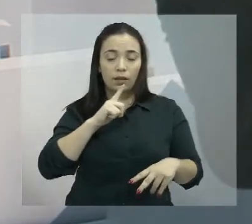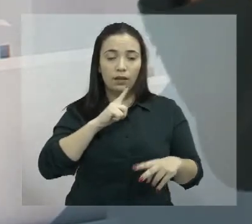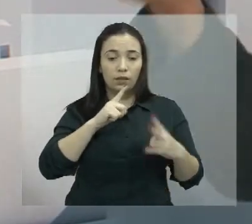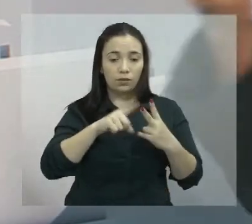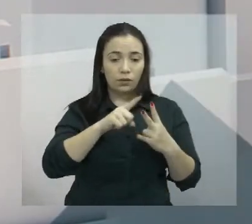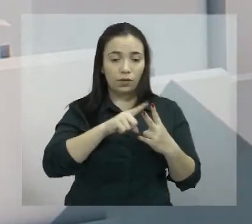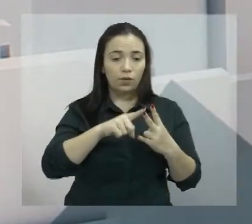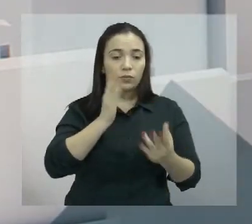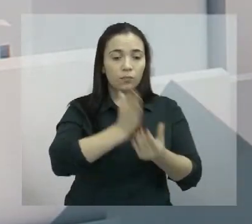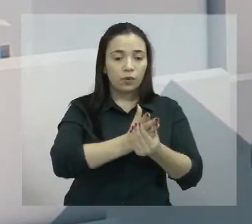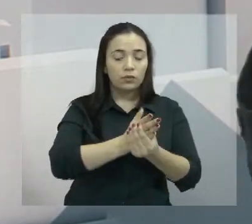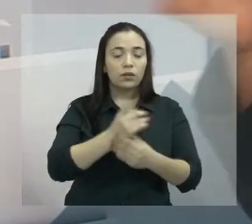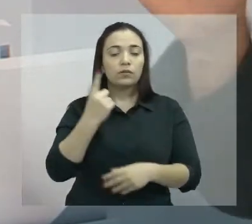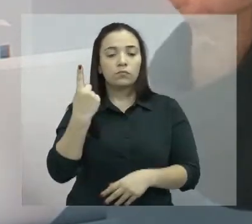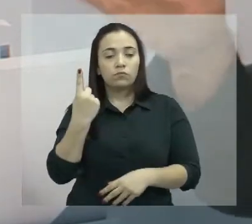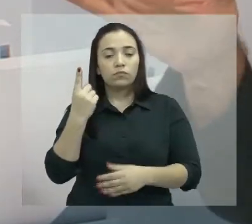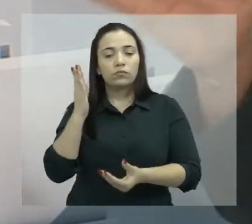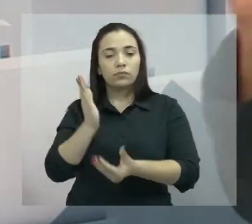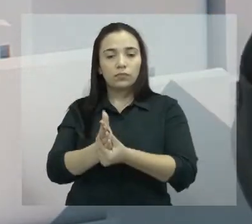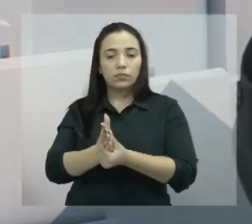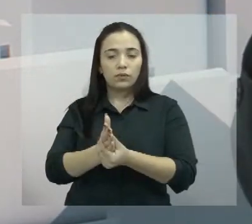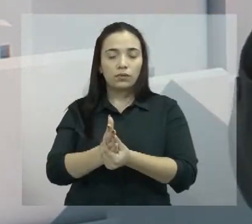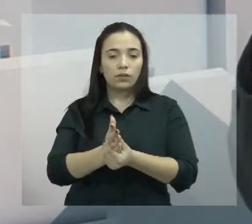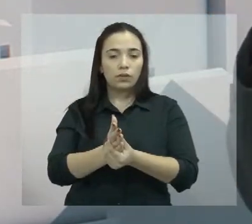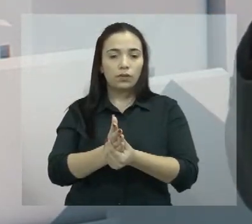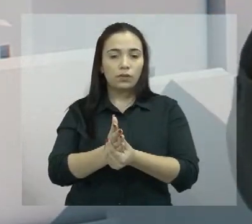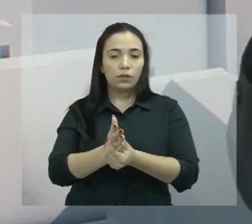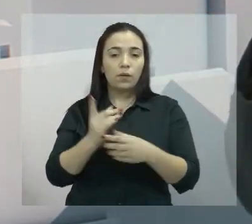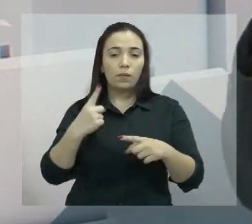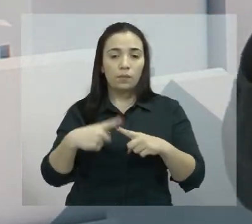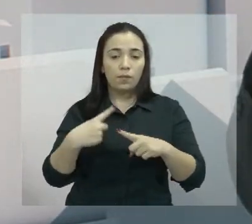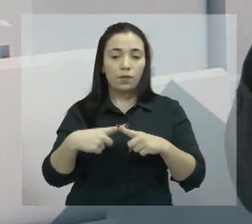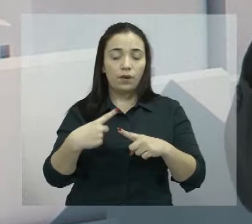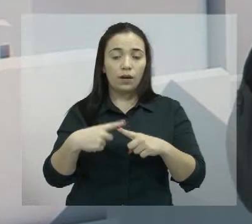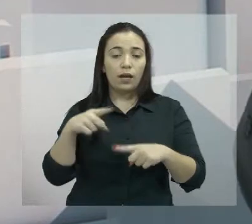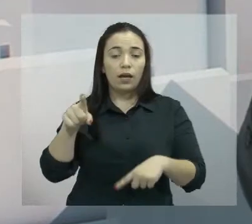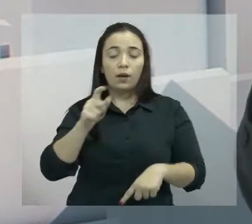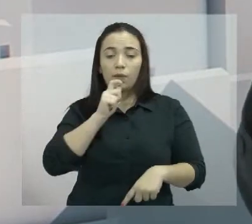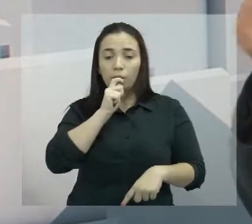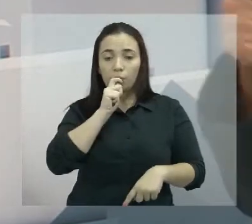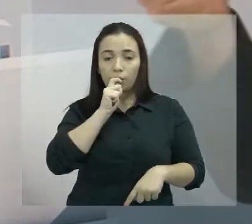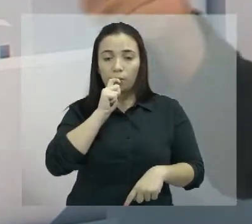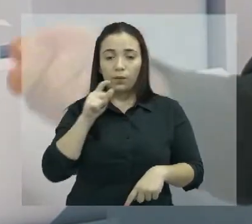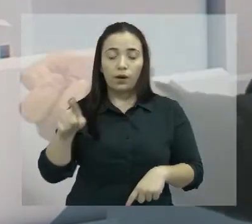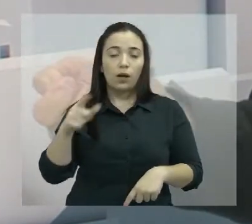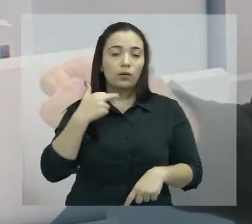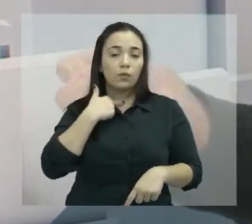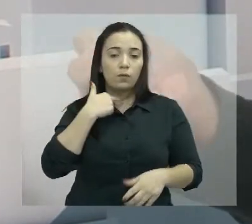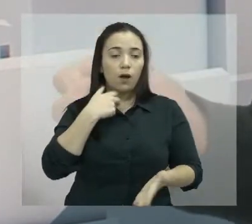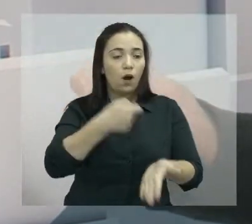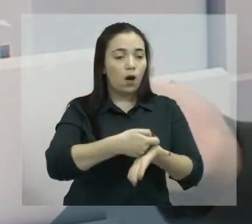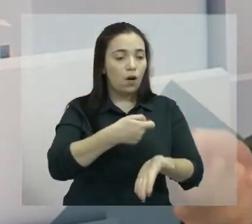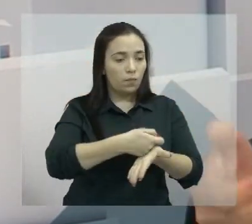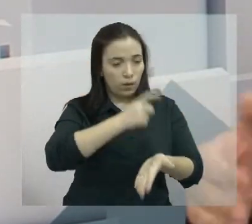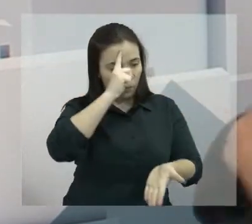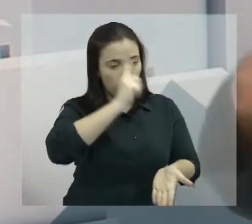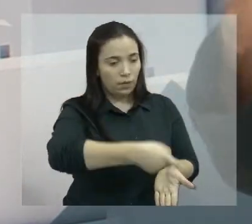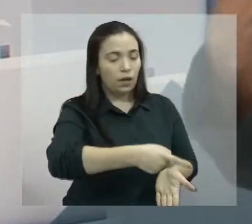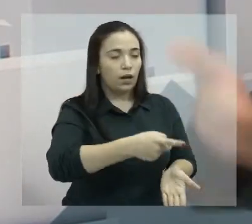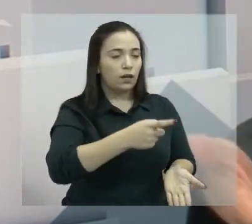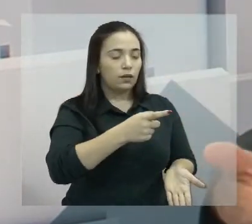é presa, é só um processo que é o administrativo. Porque é o seguinte... O agente de trânsito, ele não pode obrigar a pessoa a fazer o